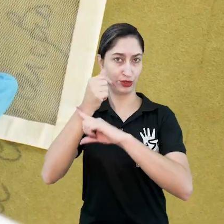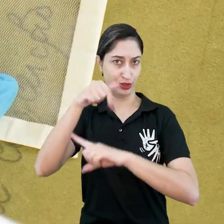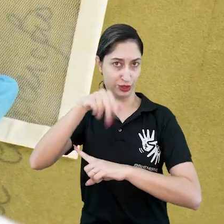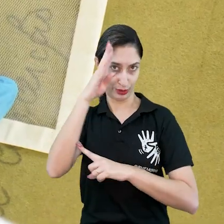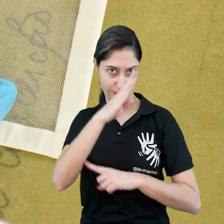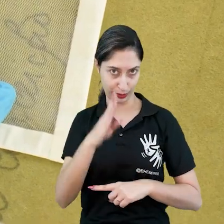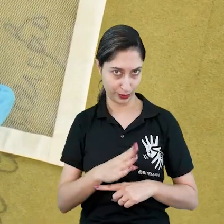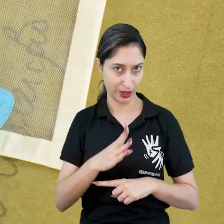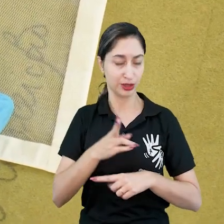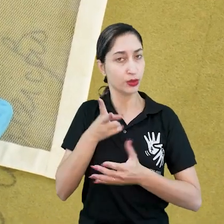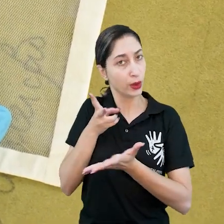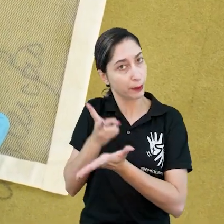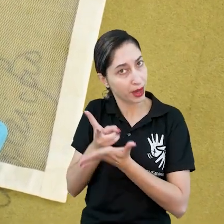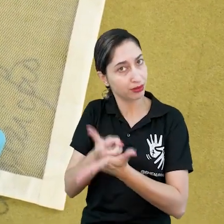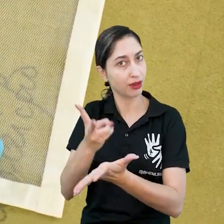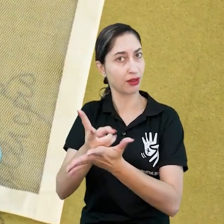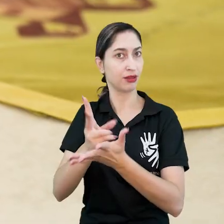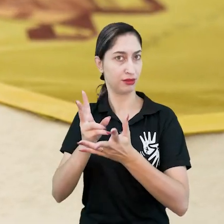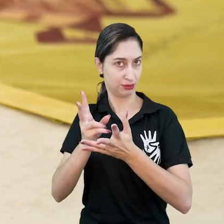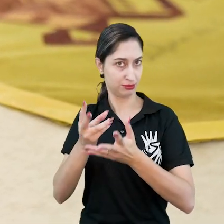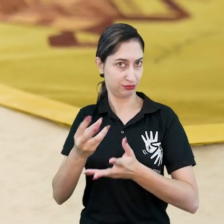Brasil.